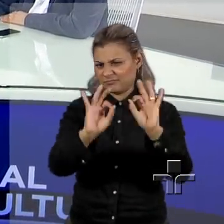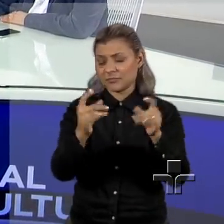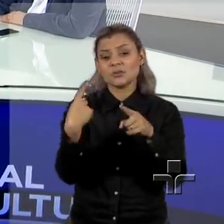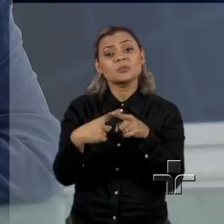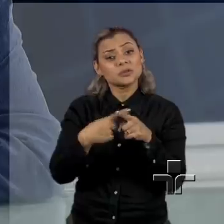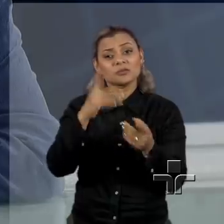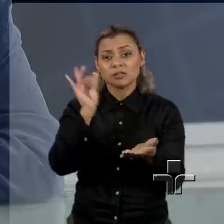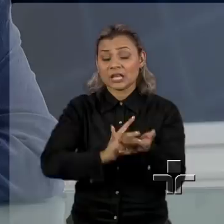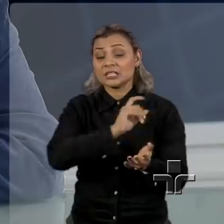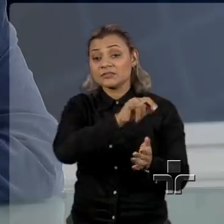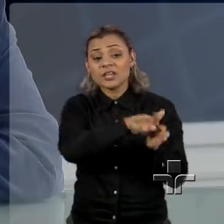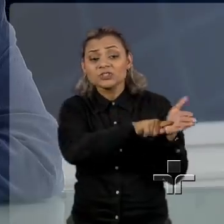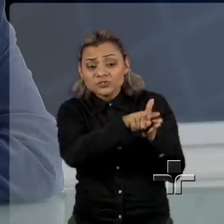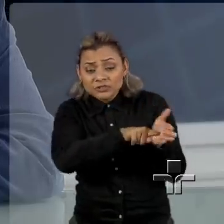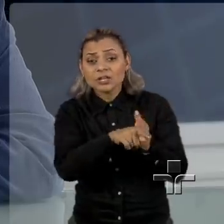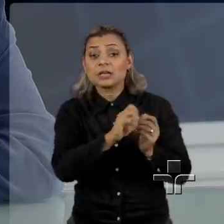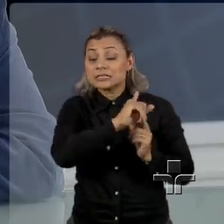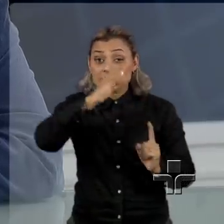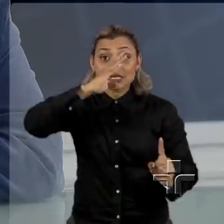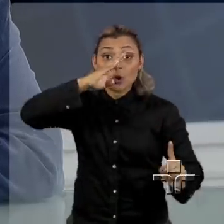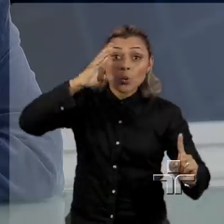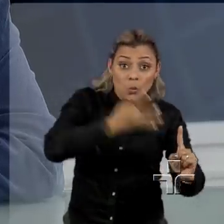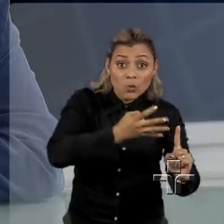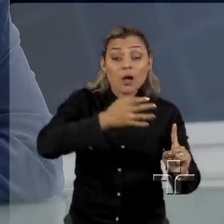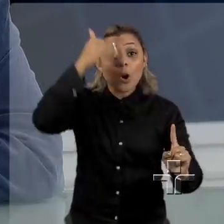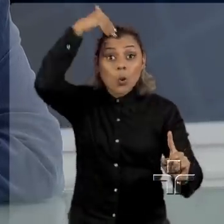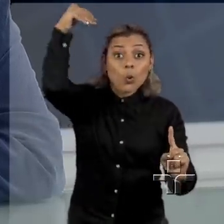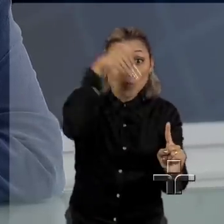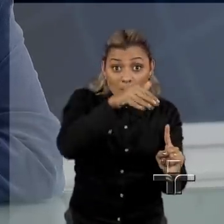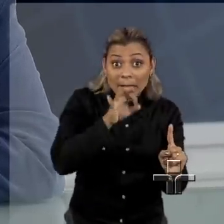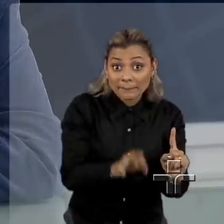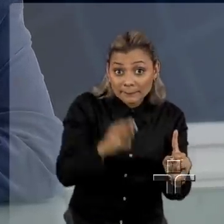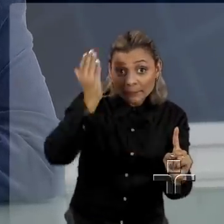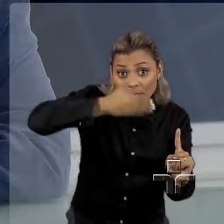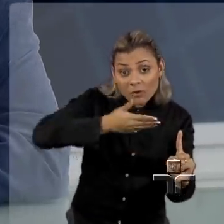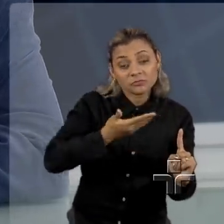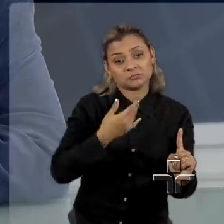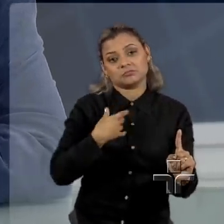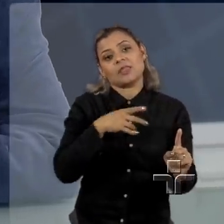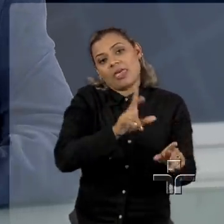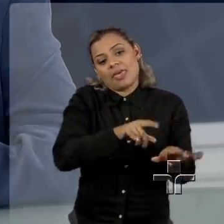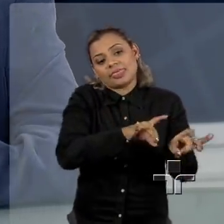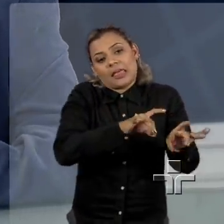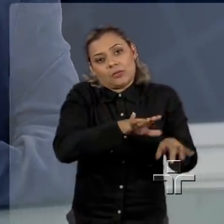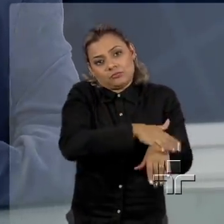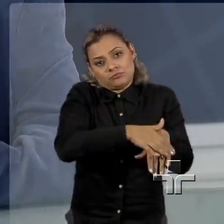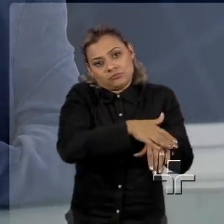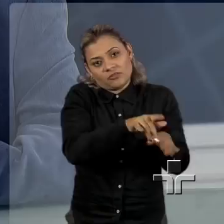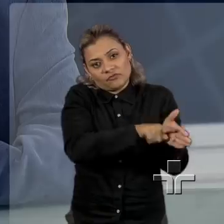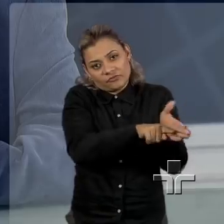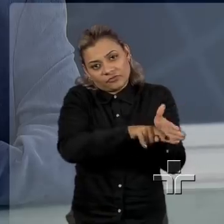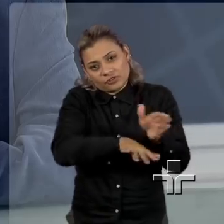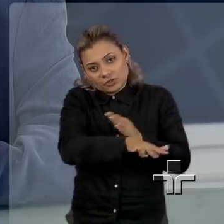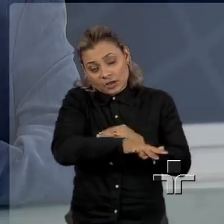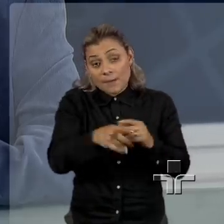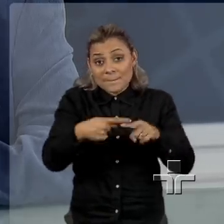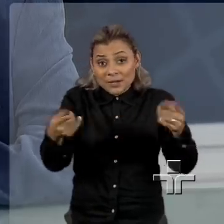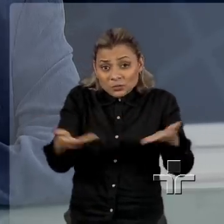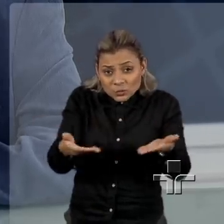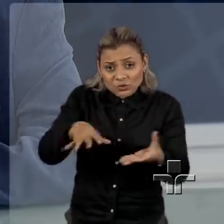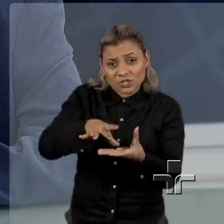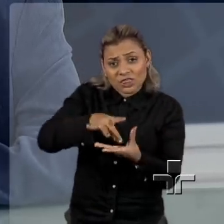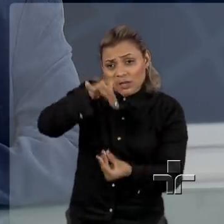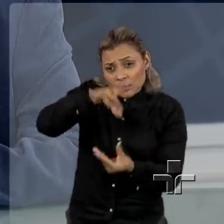se culpado, isso tudo muito claro do ponto de vista técnico. Mas da percepção que a gente tem, democracia é um regime muito de